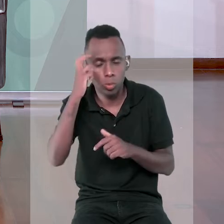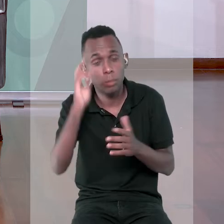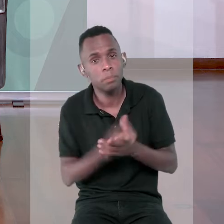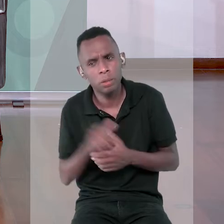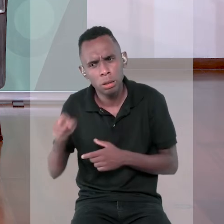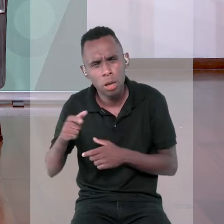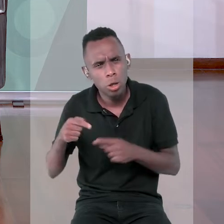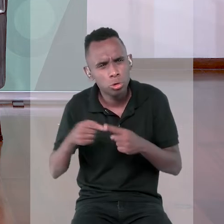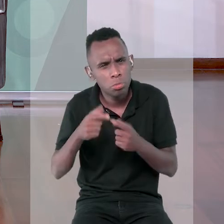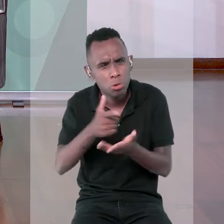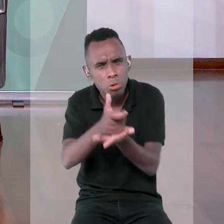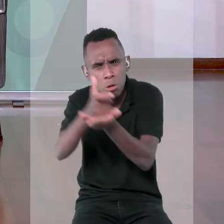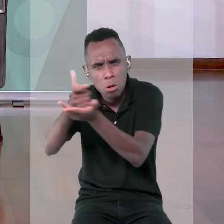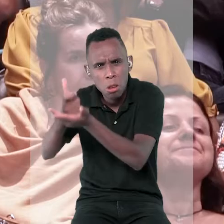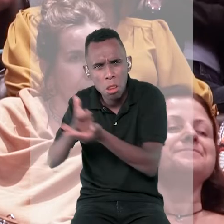de sniper.